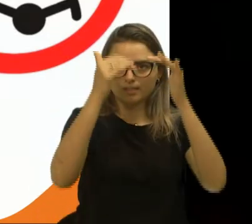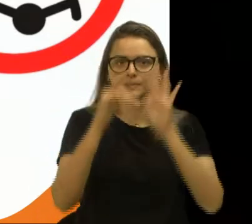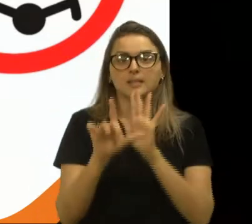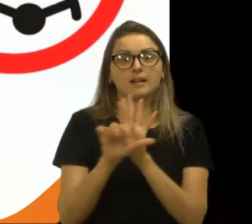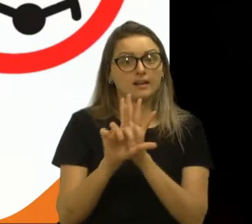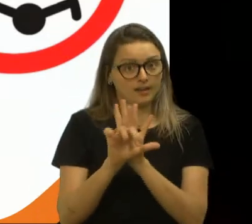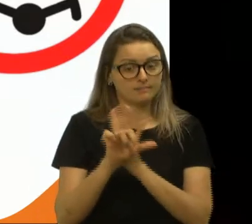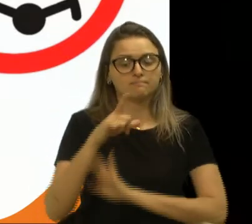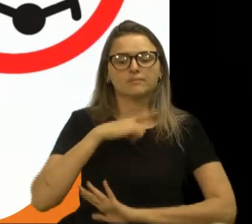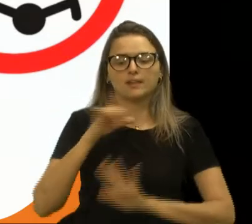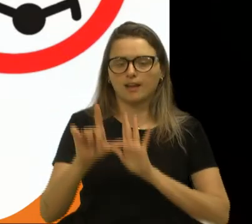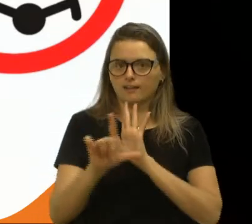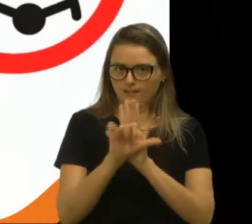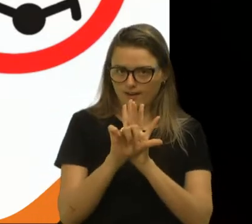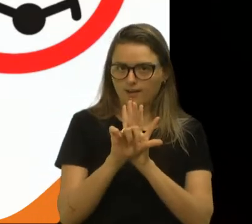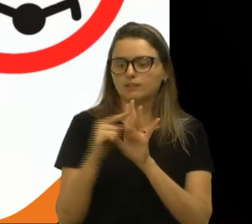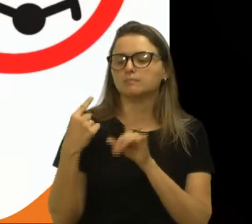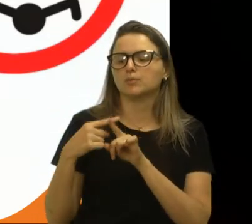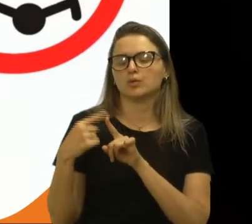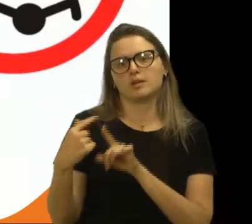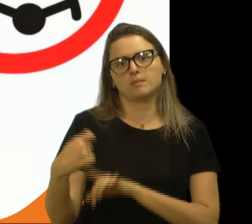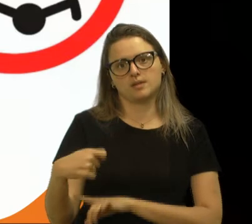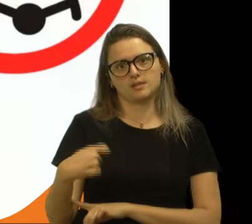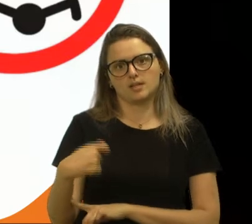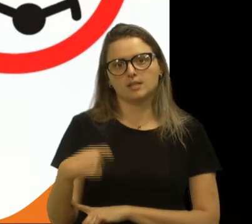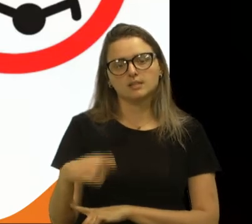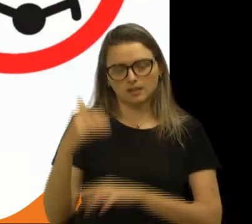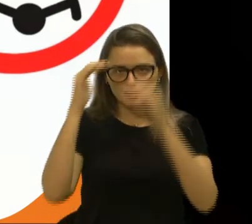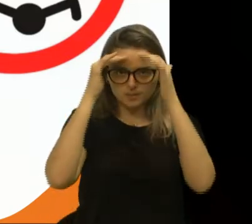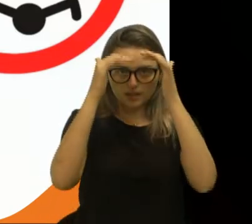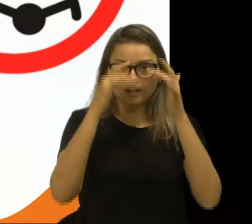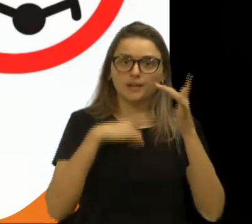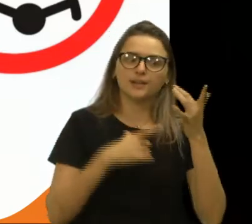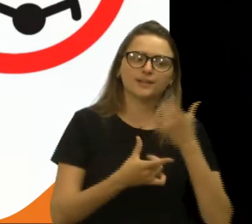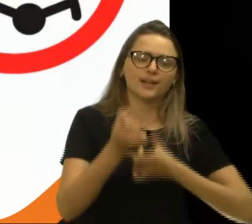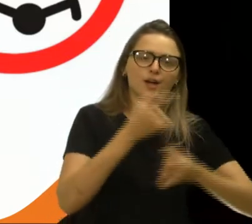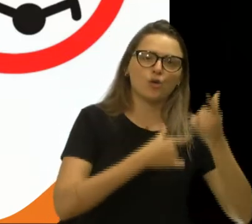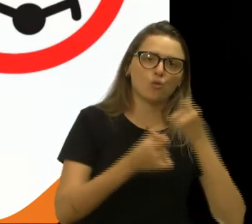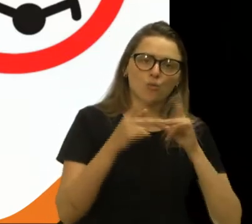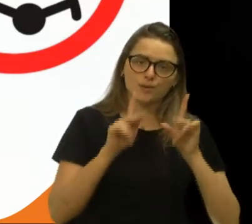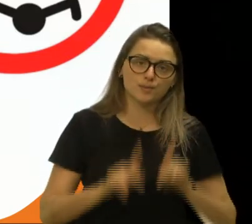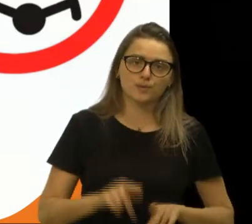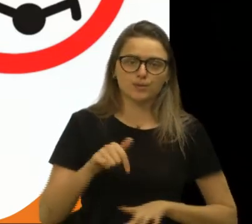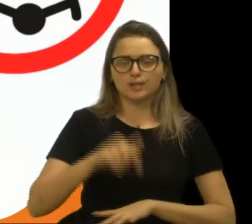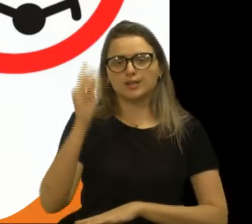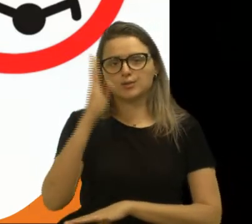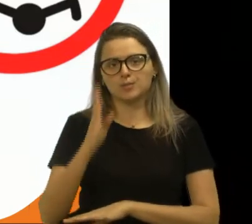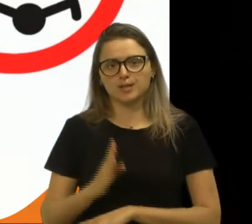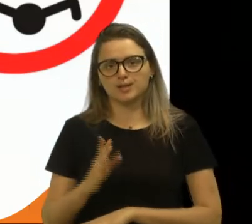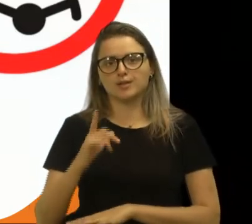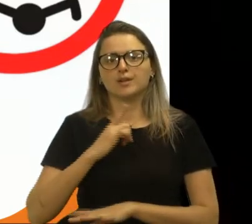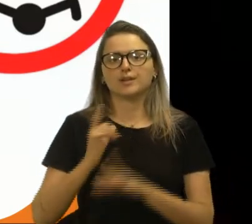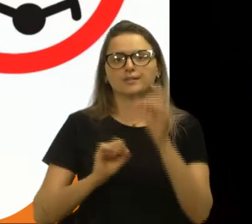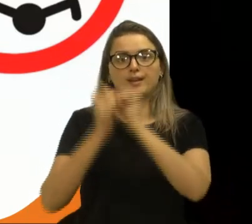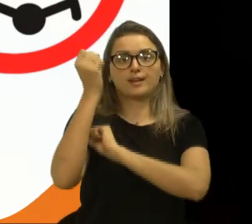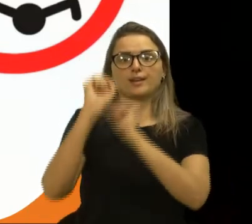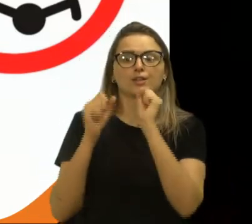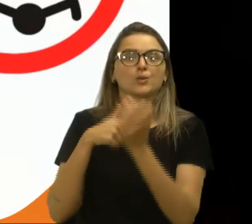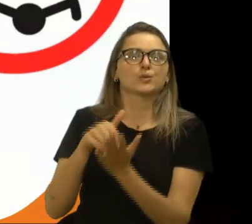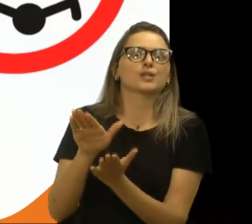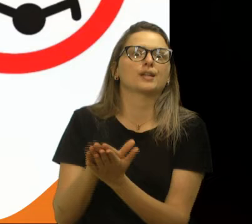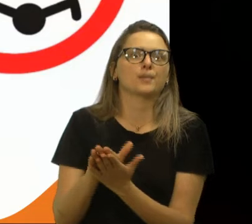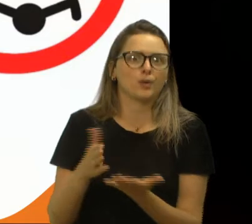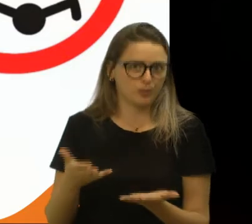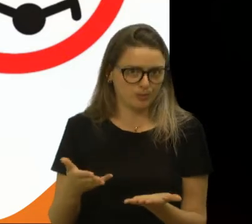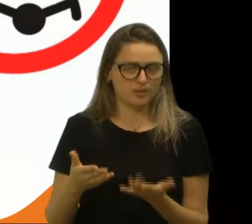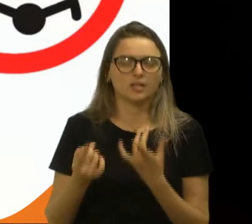elas existem por um motivo. E, embora alguns digam que no Brasil existe a indústria da multa,